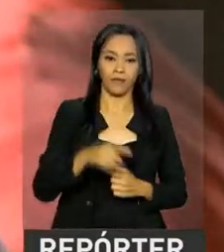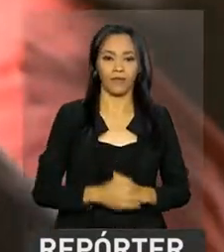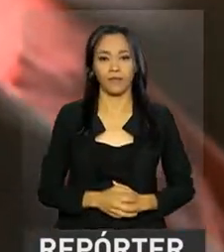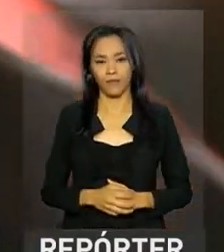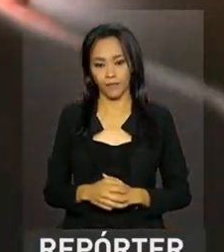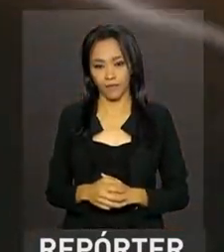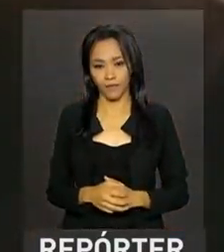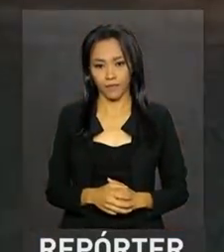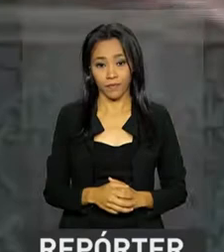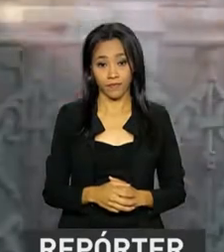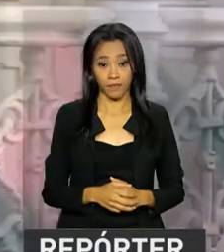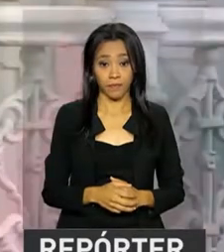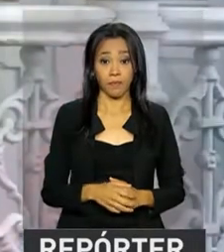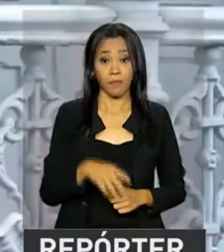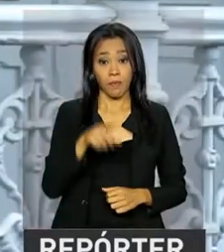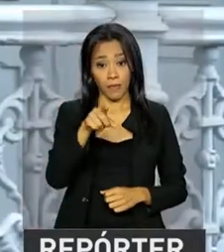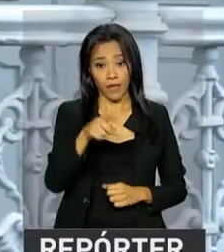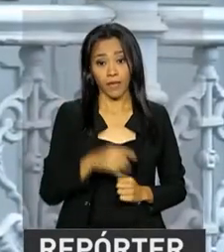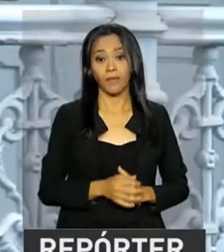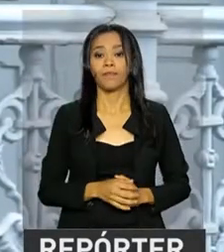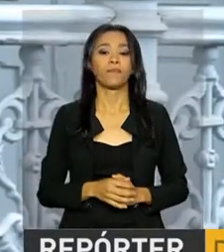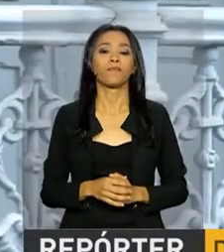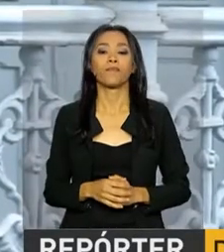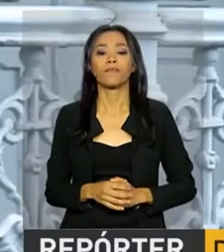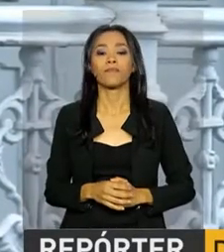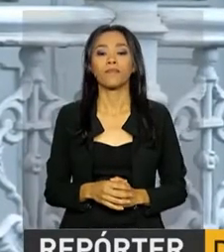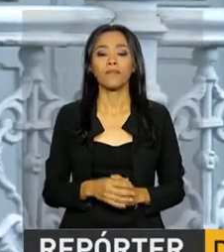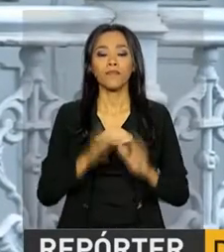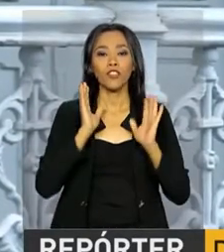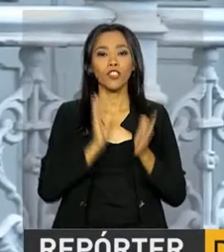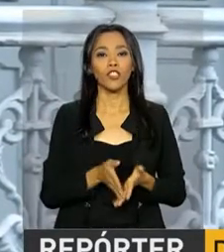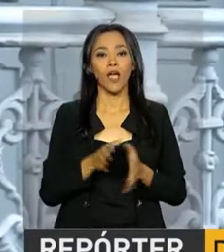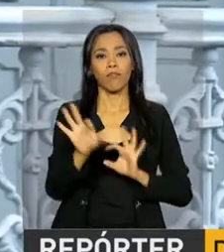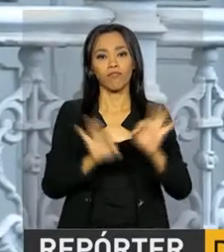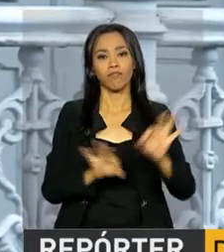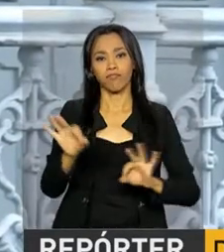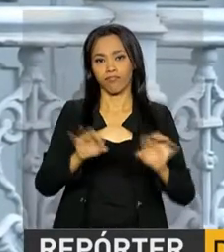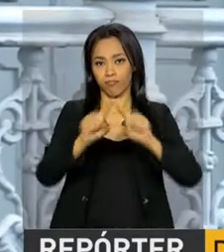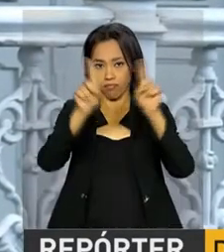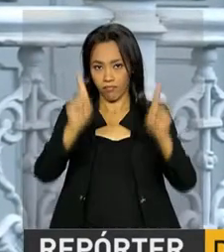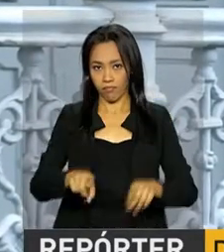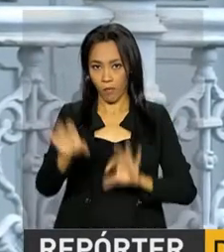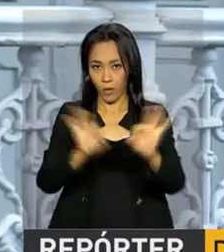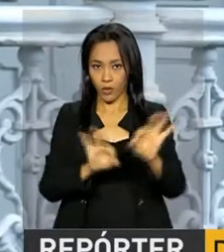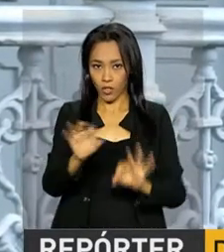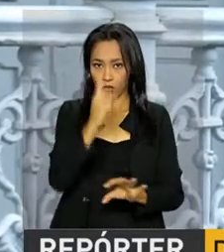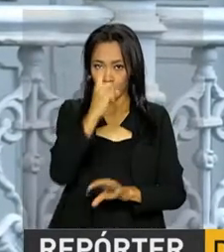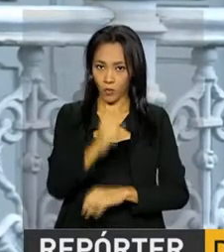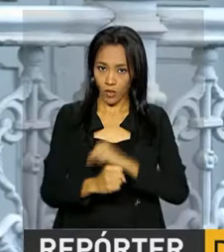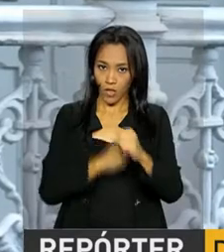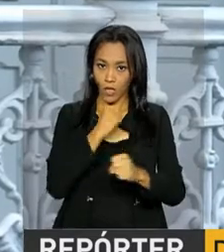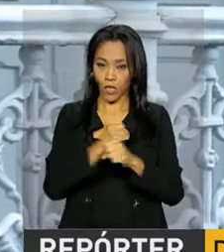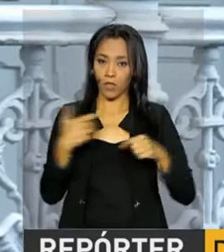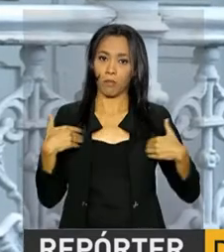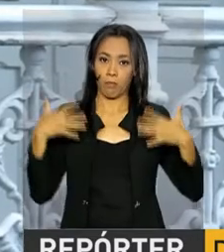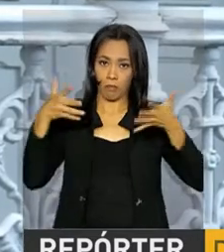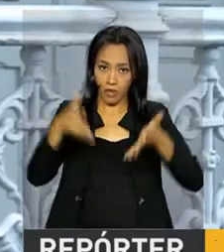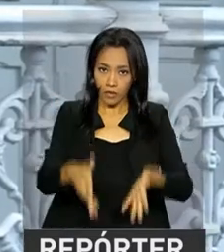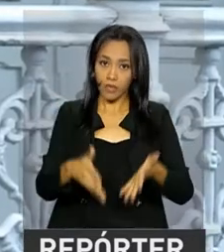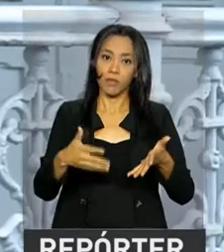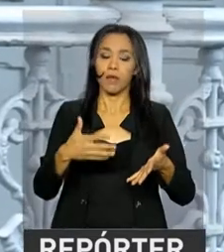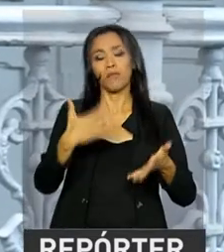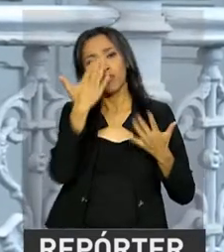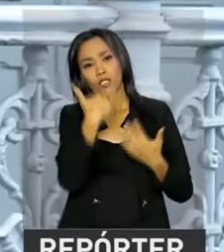Eu conheci o contrabaixo através de amigos meus que já faziam um projeto já há 1 ano. E daí eles me chamaram para conhecer